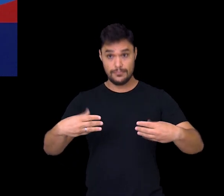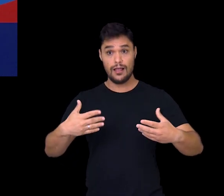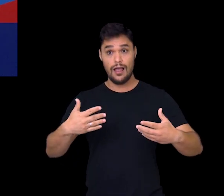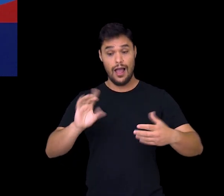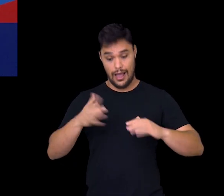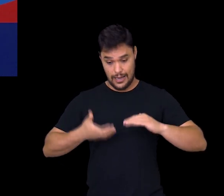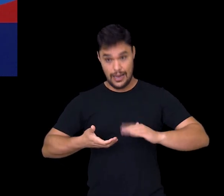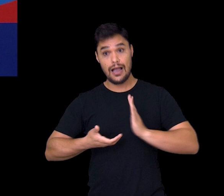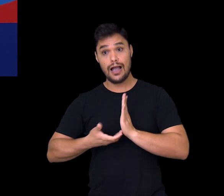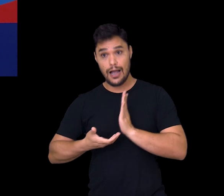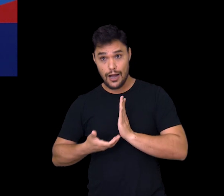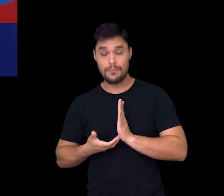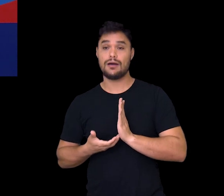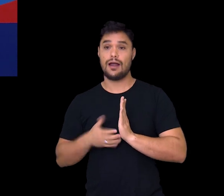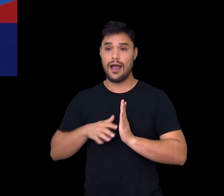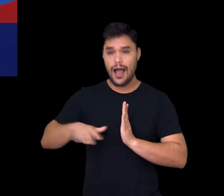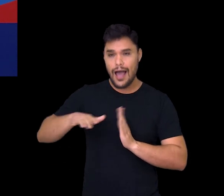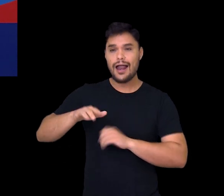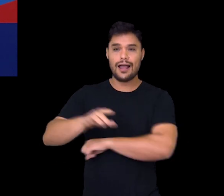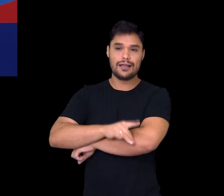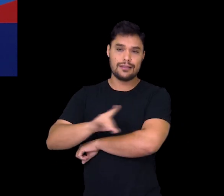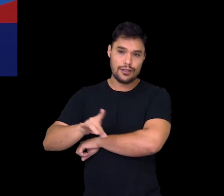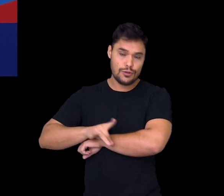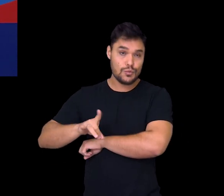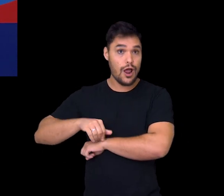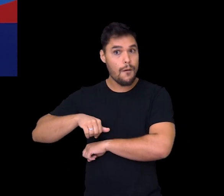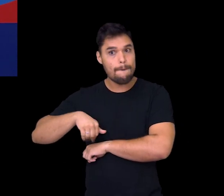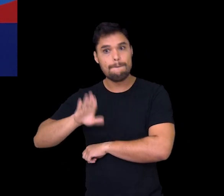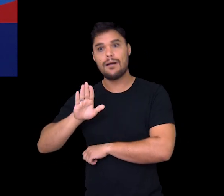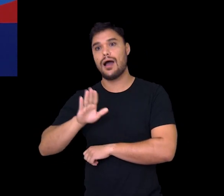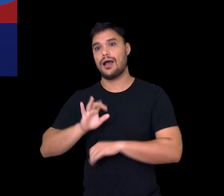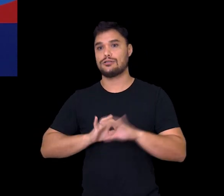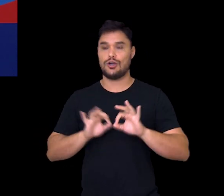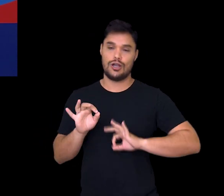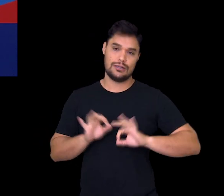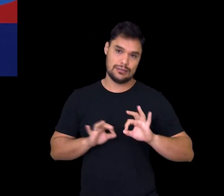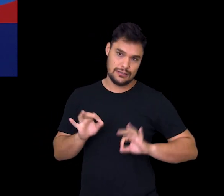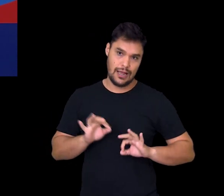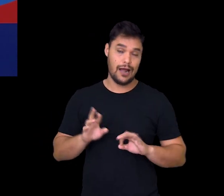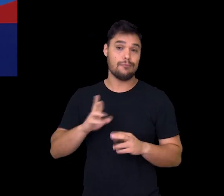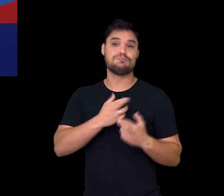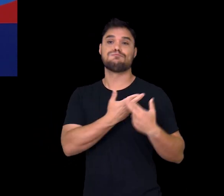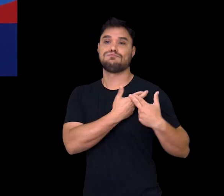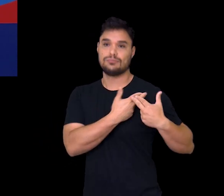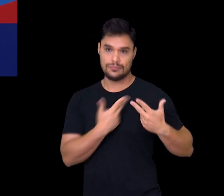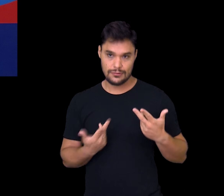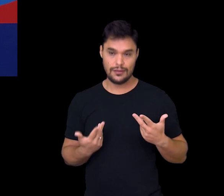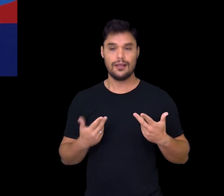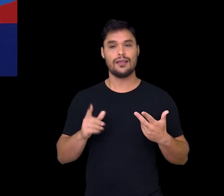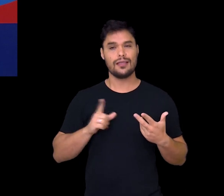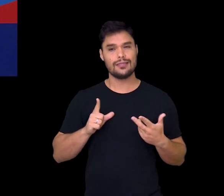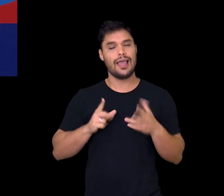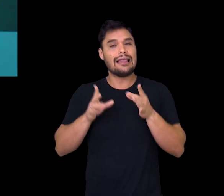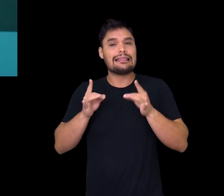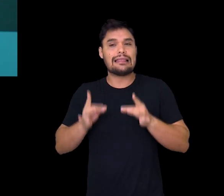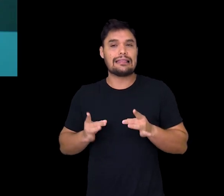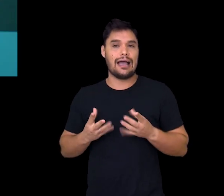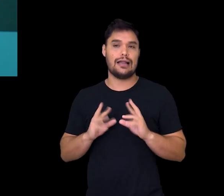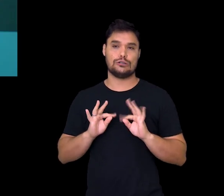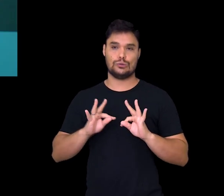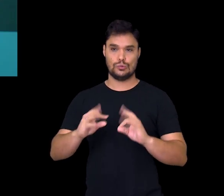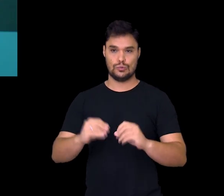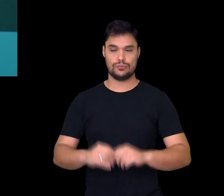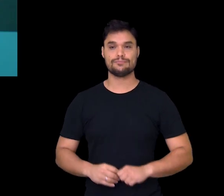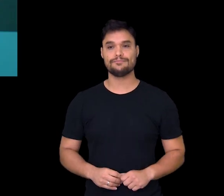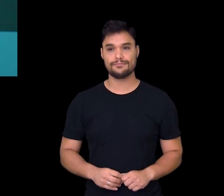Deputados, o Departamento de Arquitetura da Câmara, é o mais organizado e o mais responsivo, é aquele que tem detalhes de tudo. Nós inclusive